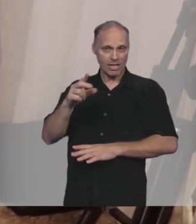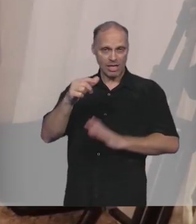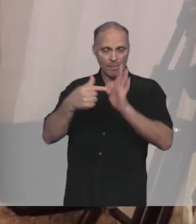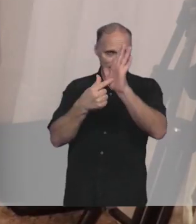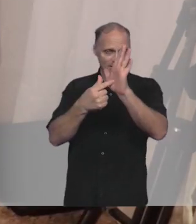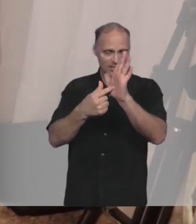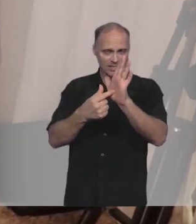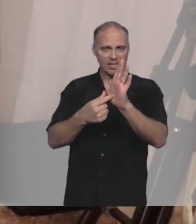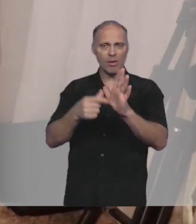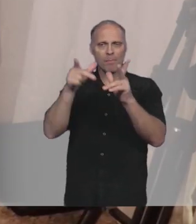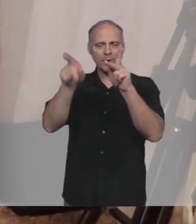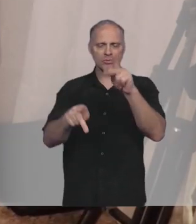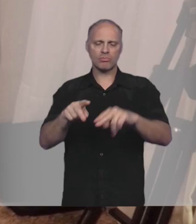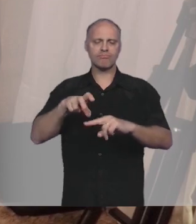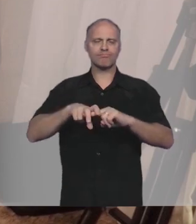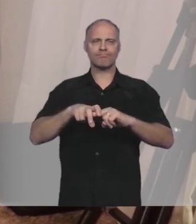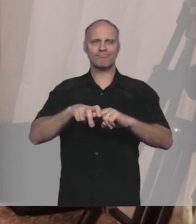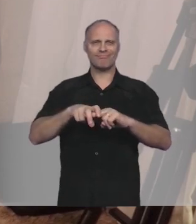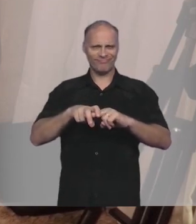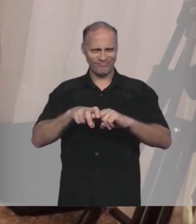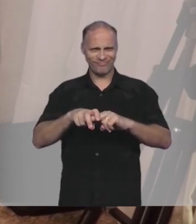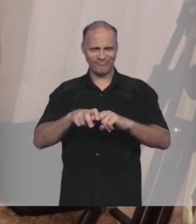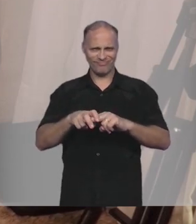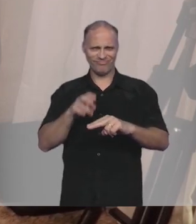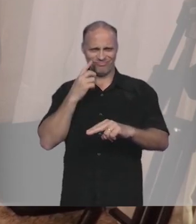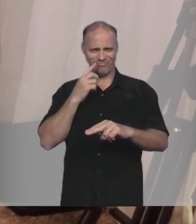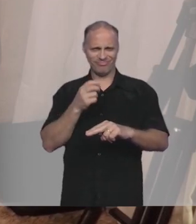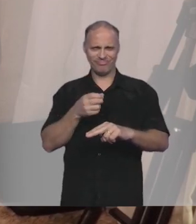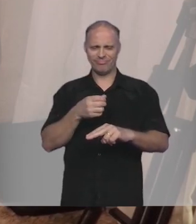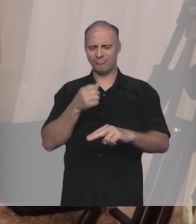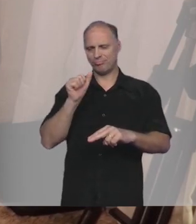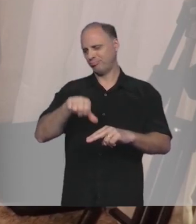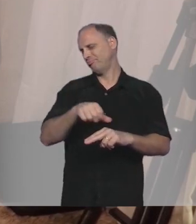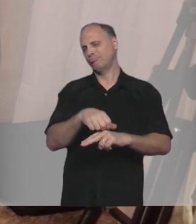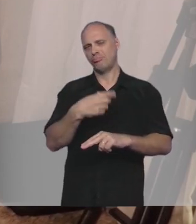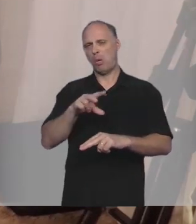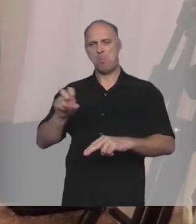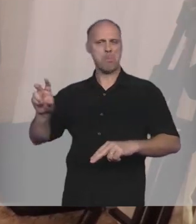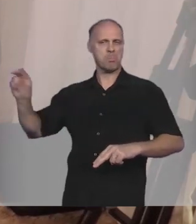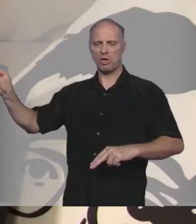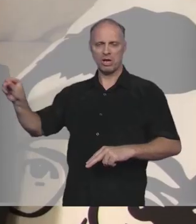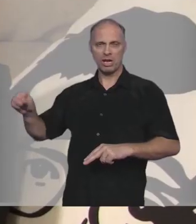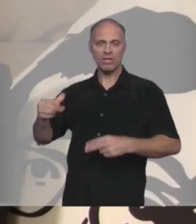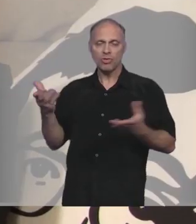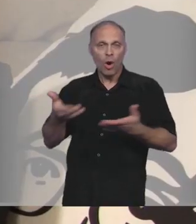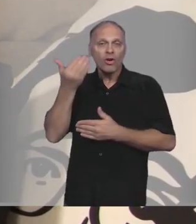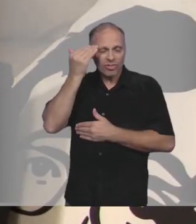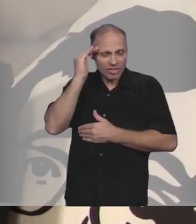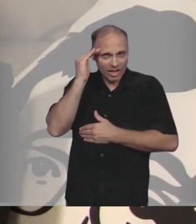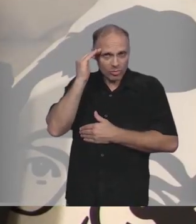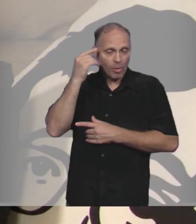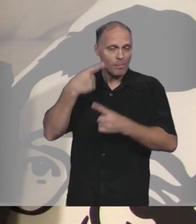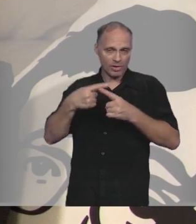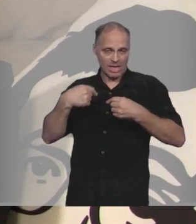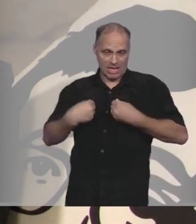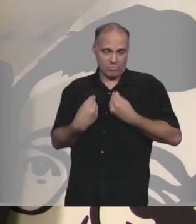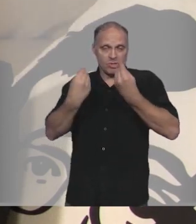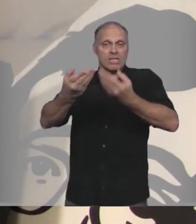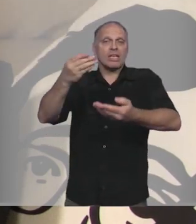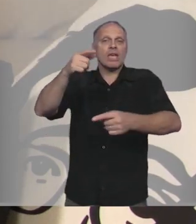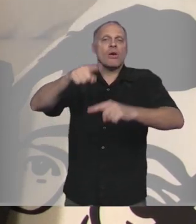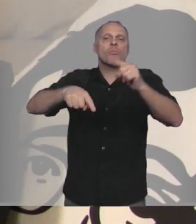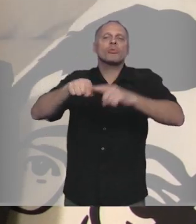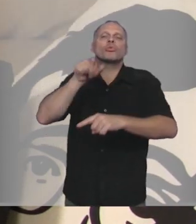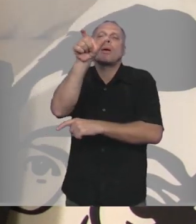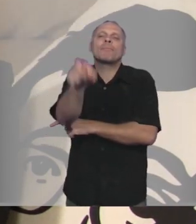para ir embora e hoje eu respeito. Hoje eu entendo que eu não entreguei o produto